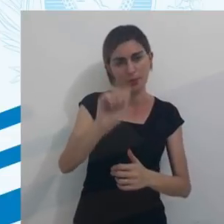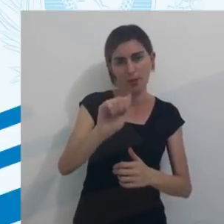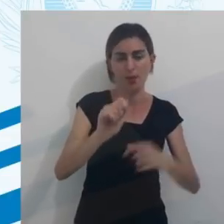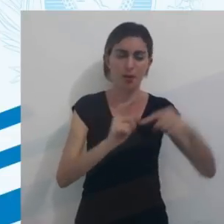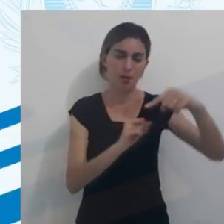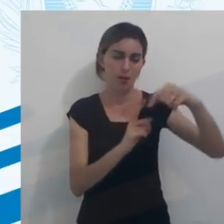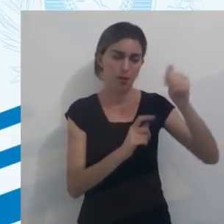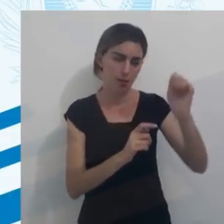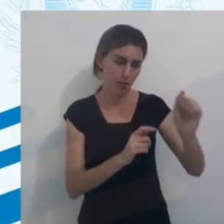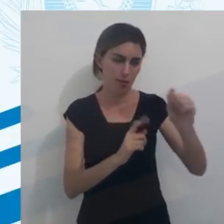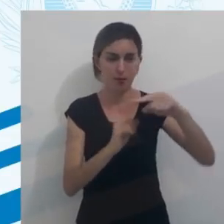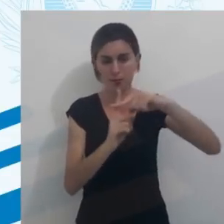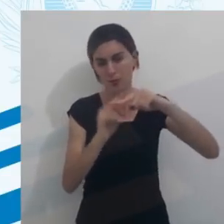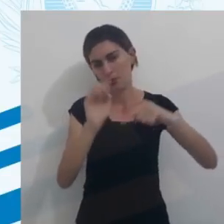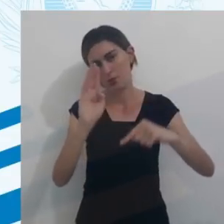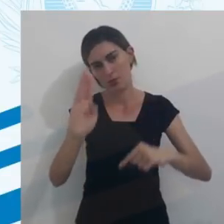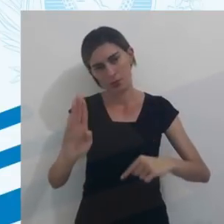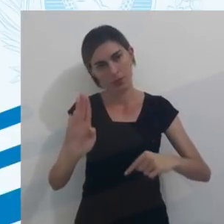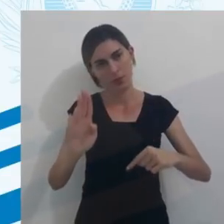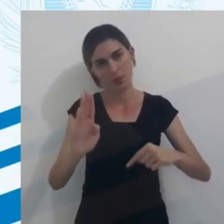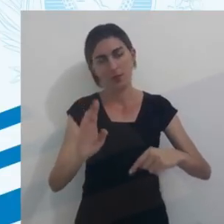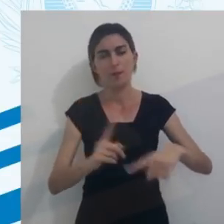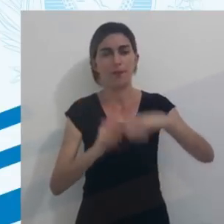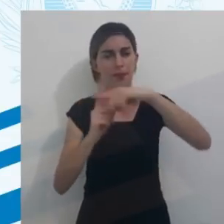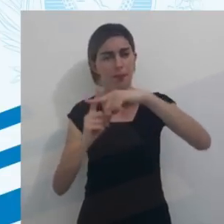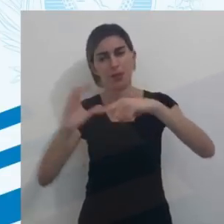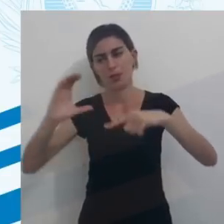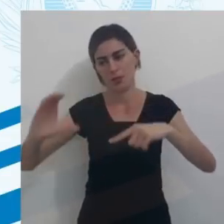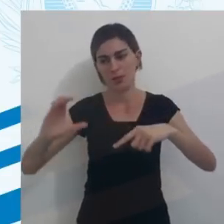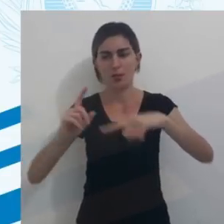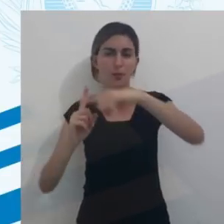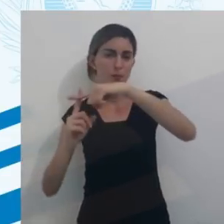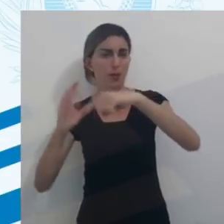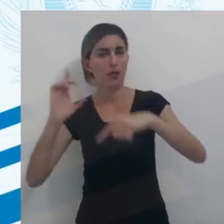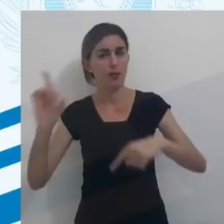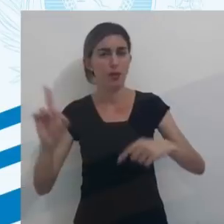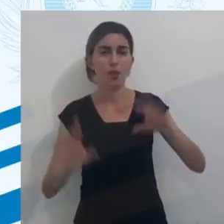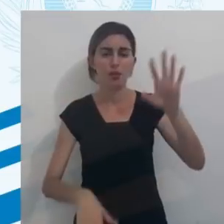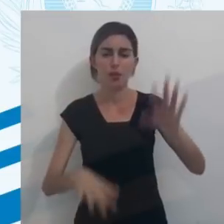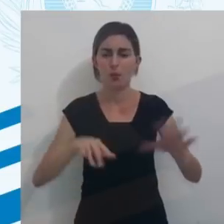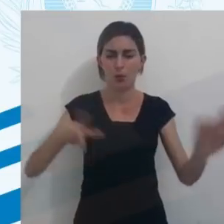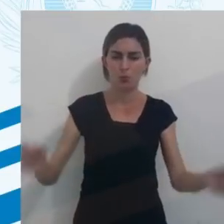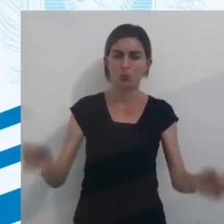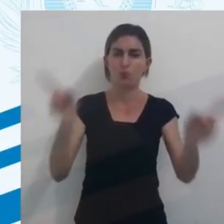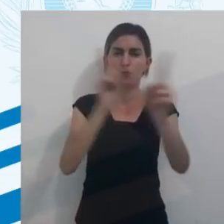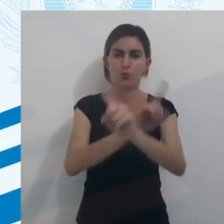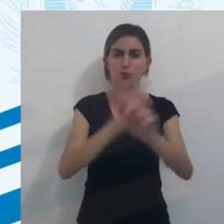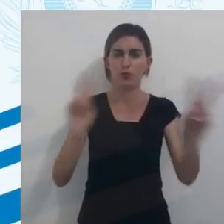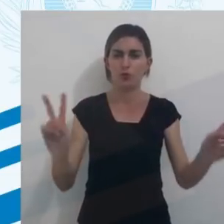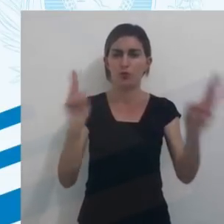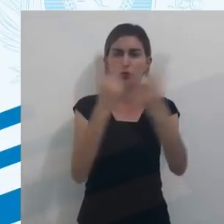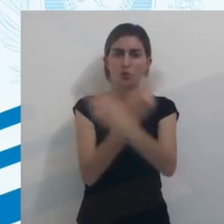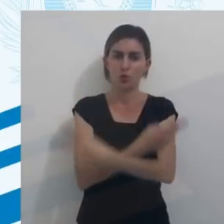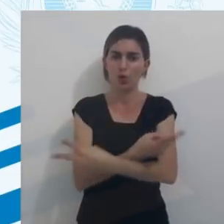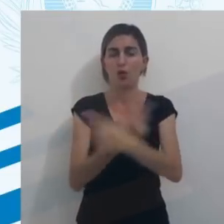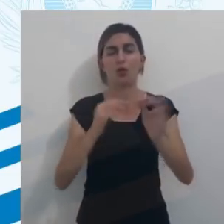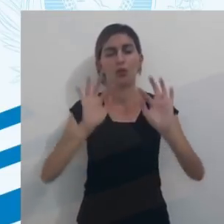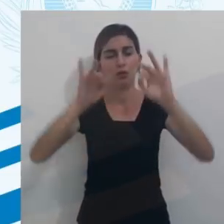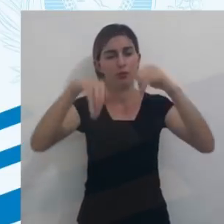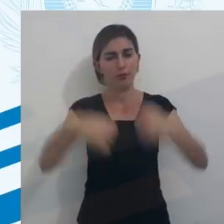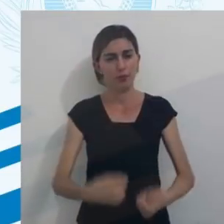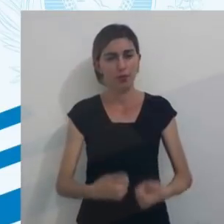A mais B e mais C mais D, aí de repente está tudo invertido. E por